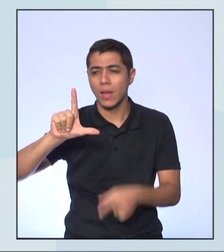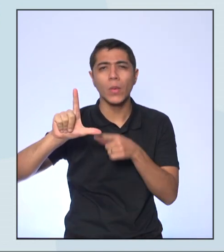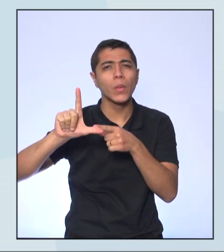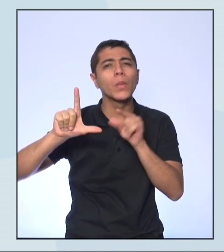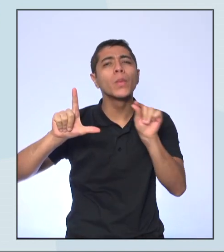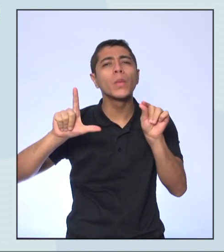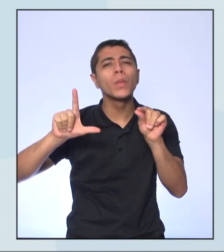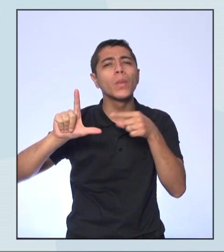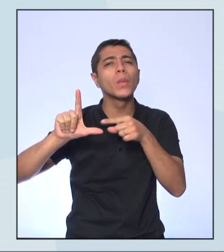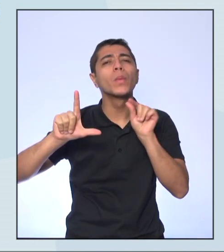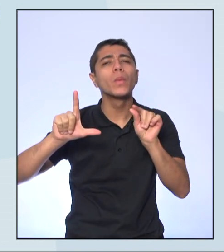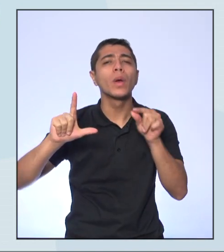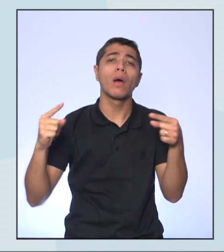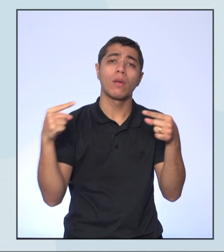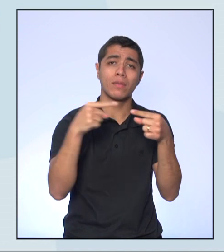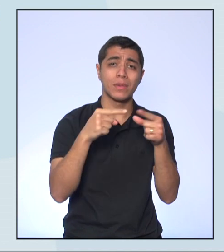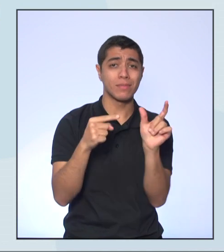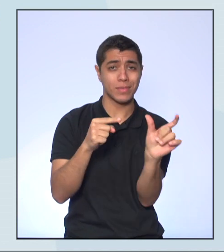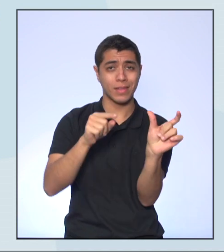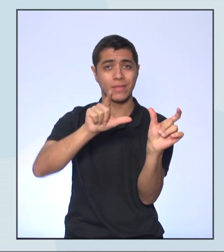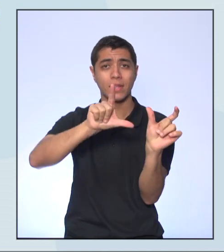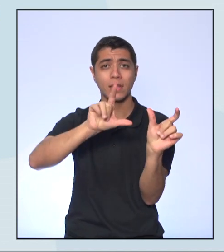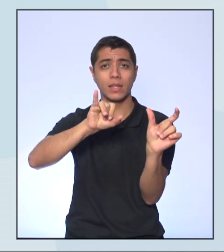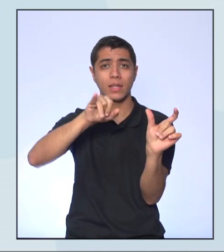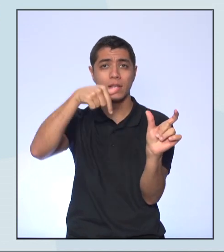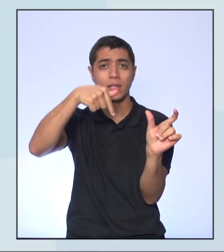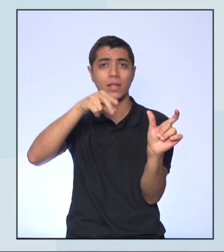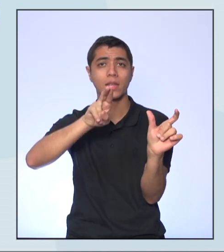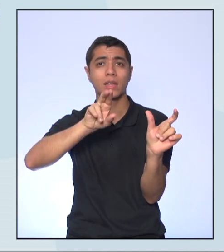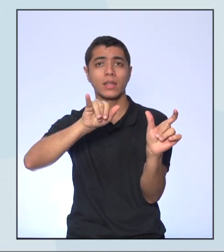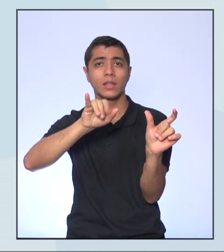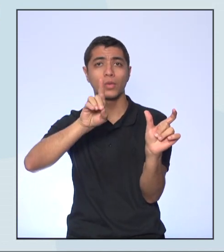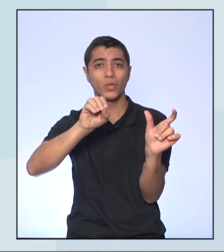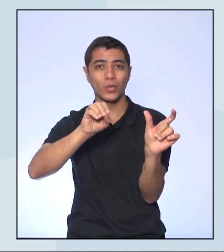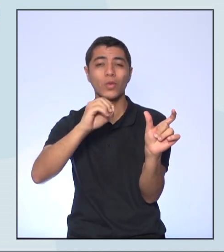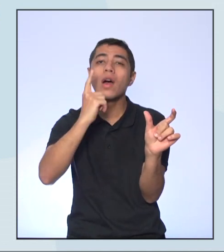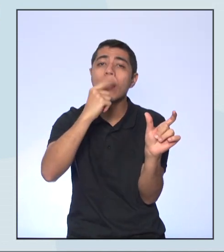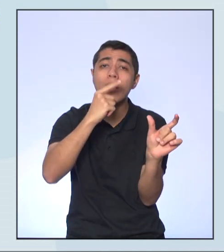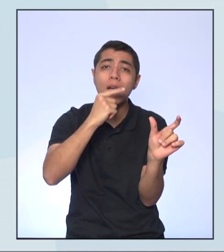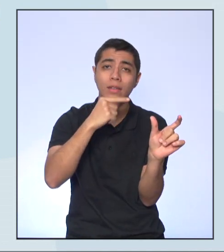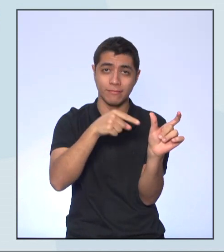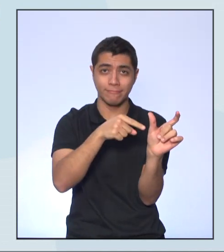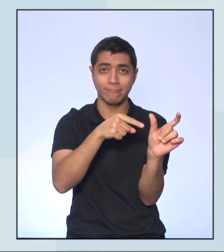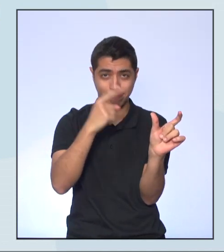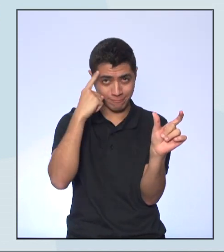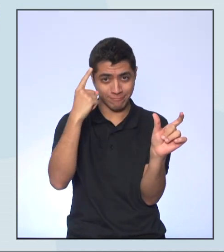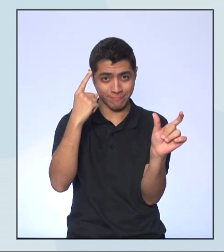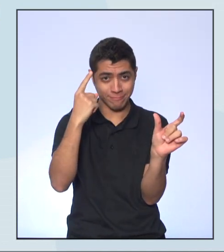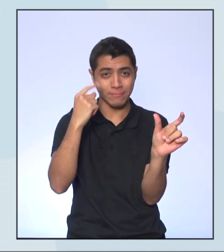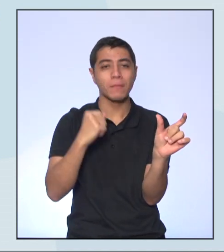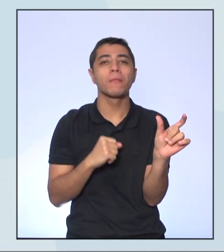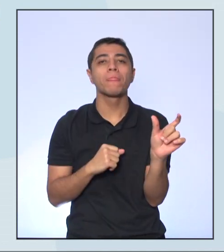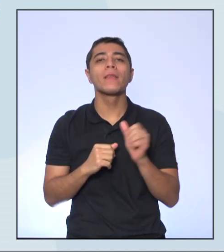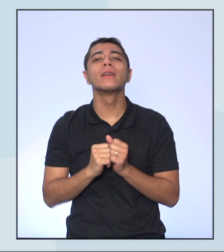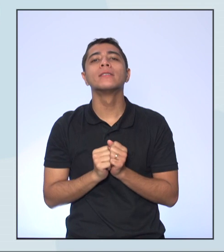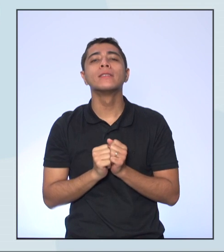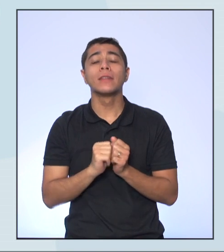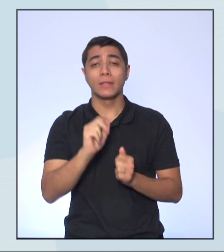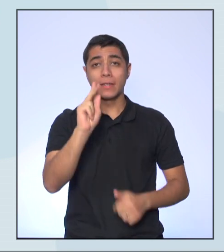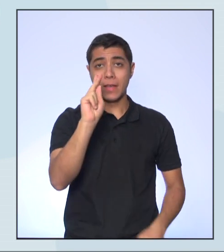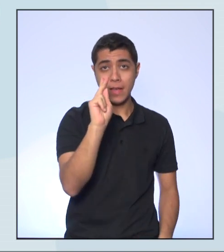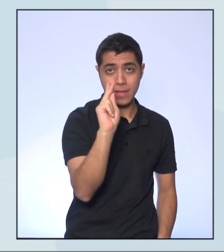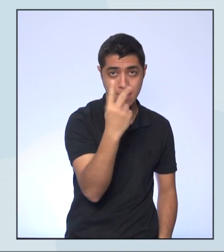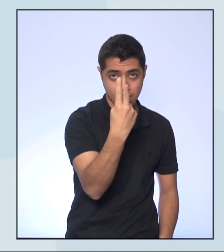estado líquido. Aparece um 2 grandão na frente do H2O. Esse 2 grandão, vocês não precisam se preocupar